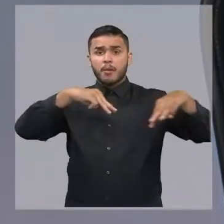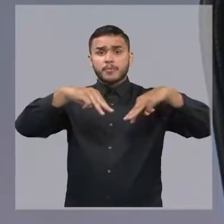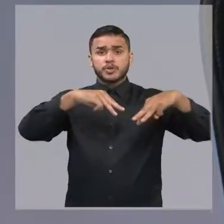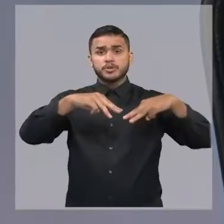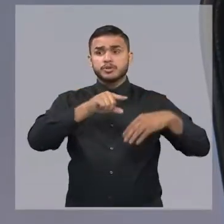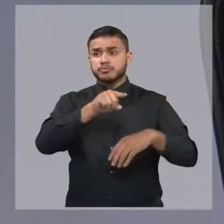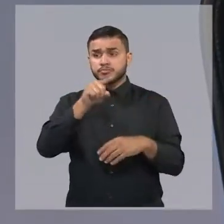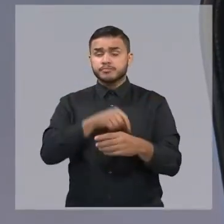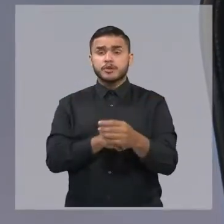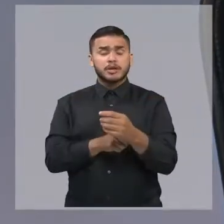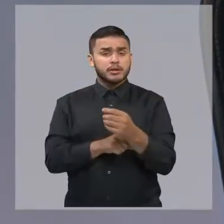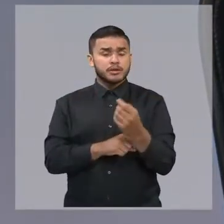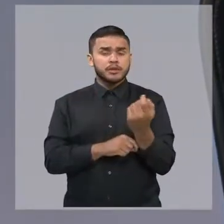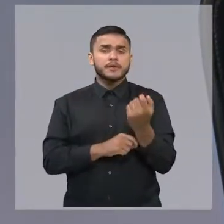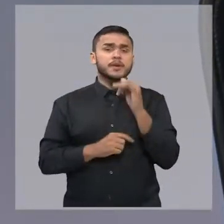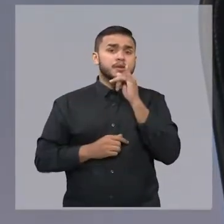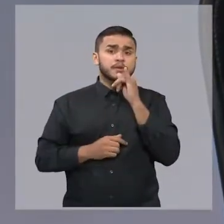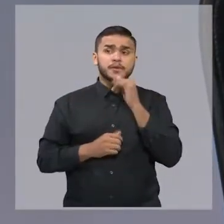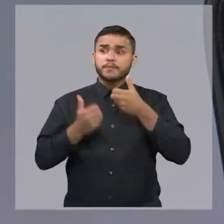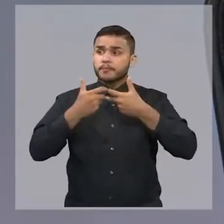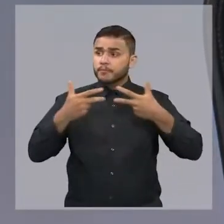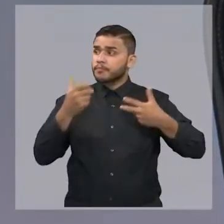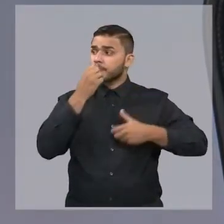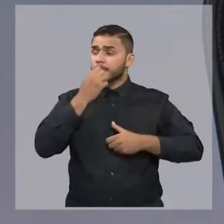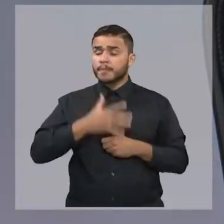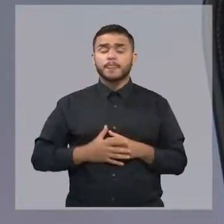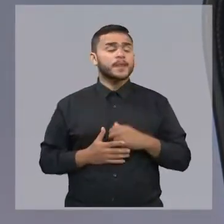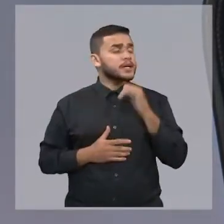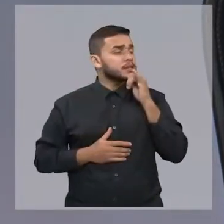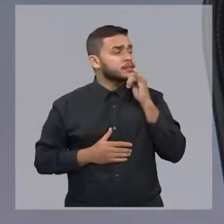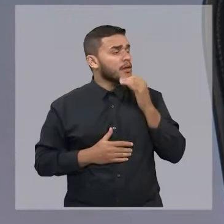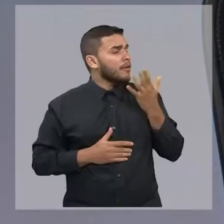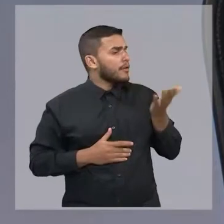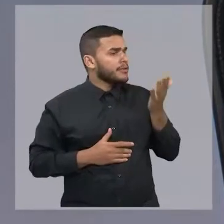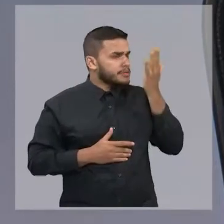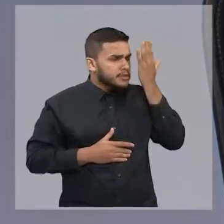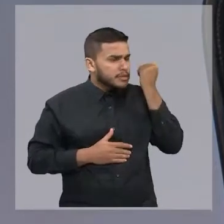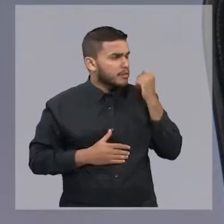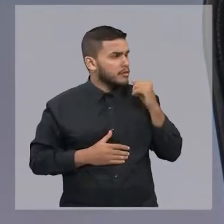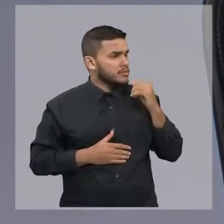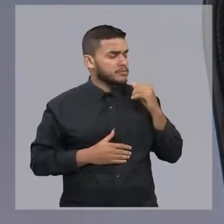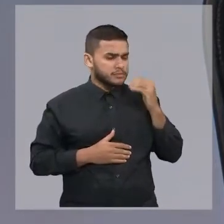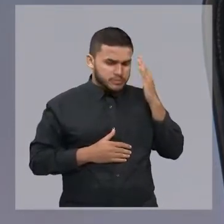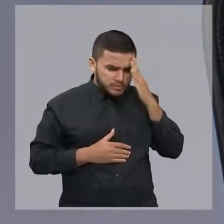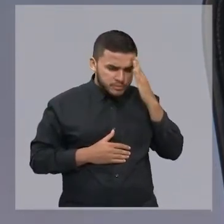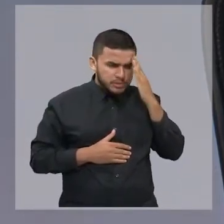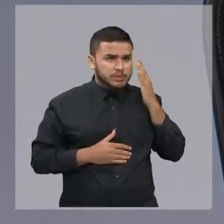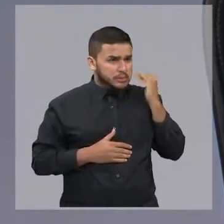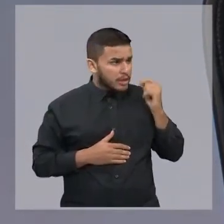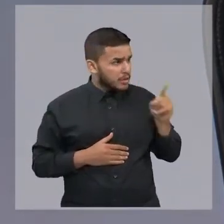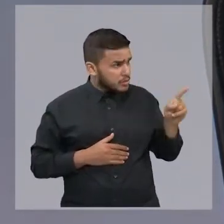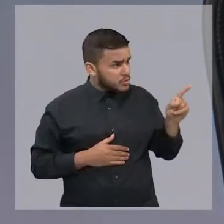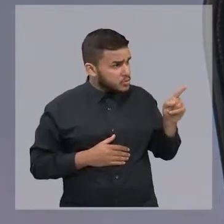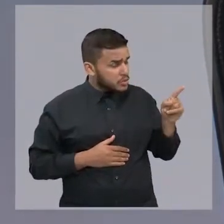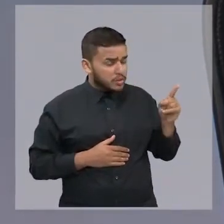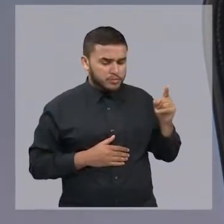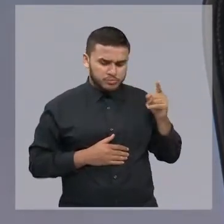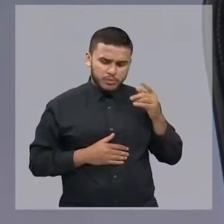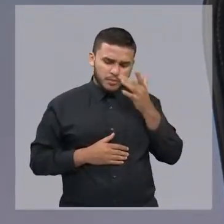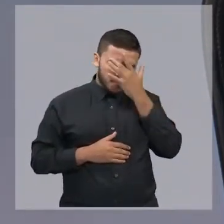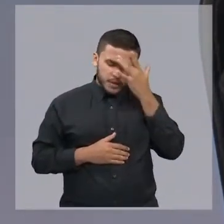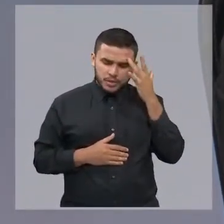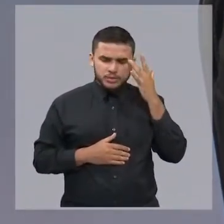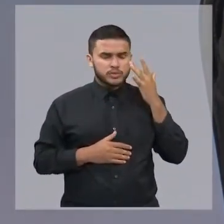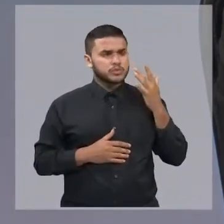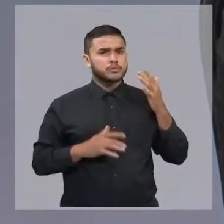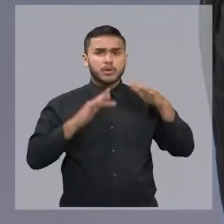Mas vamos pensar assim, o que tem de bom lá e o que se quer fazer, Romulo, é fazer com que as pessoas que estão ouvindo a gente,